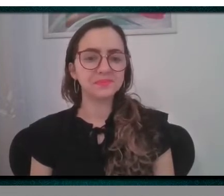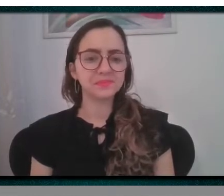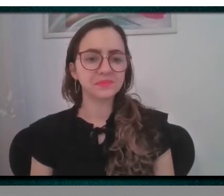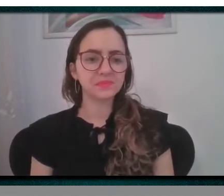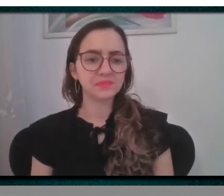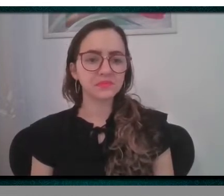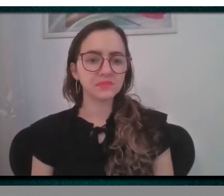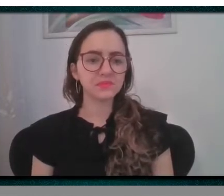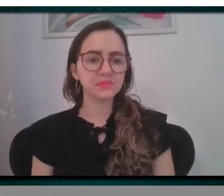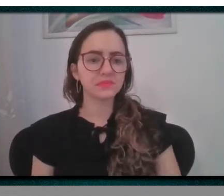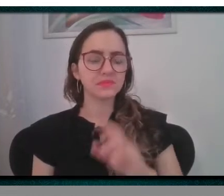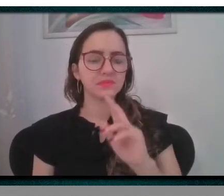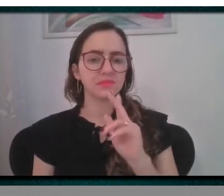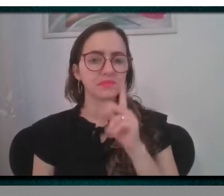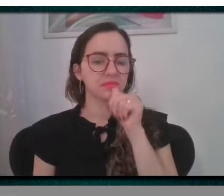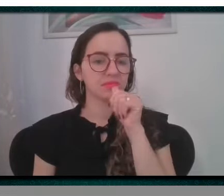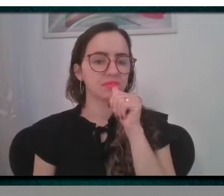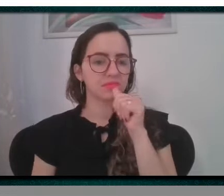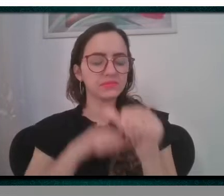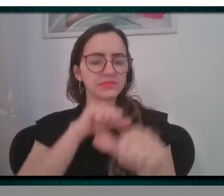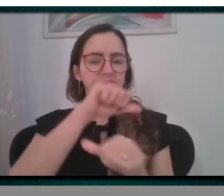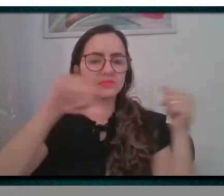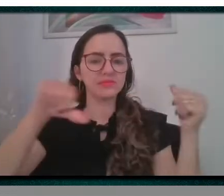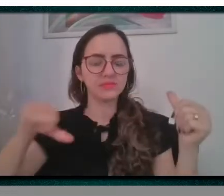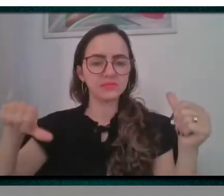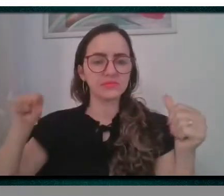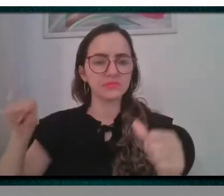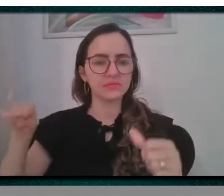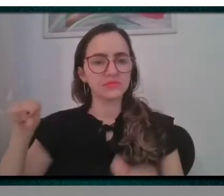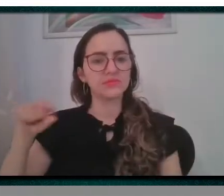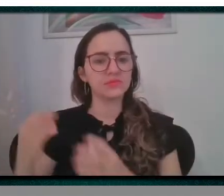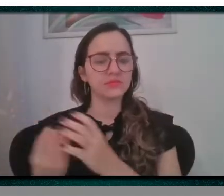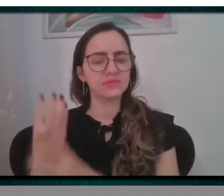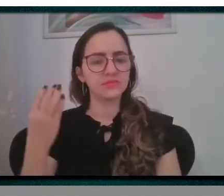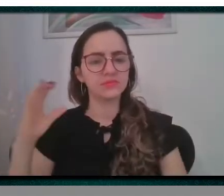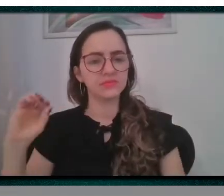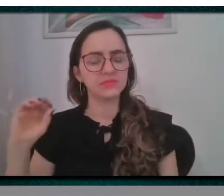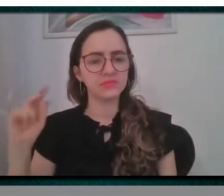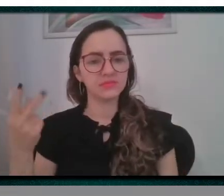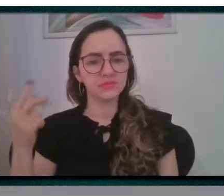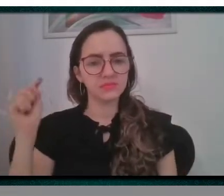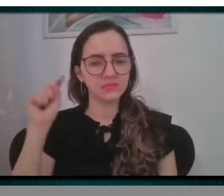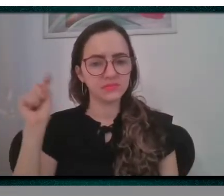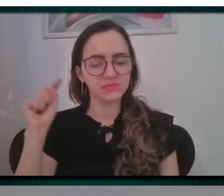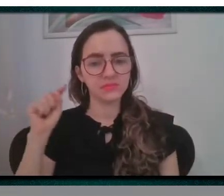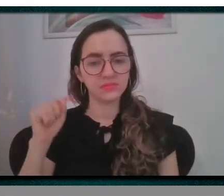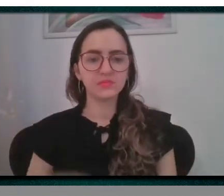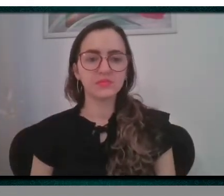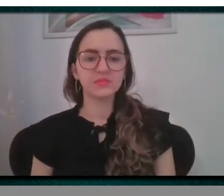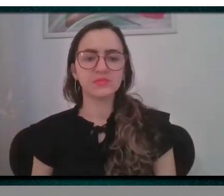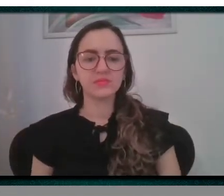carro, certo? E aí o que aconteceu? A água, ela doou